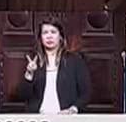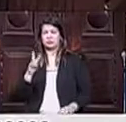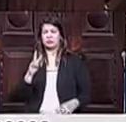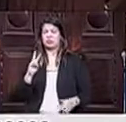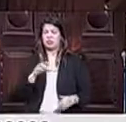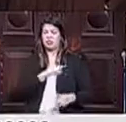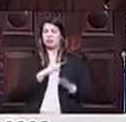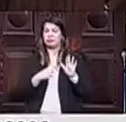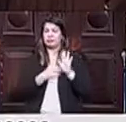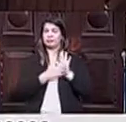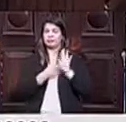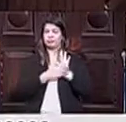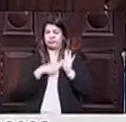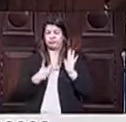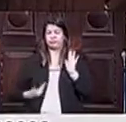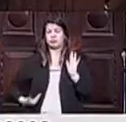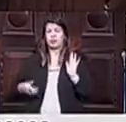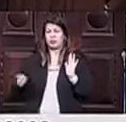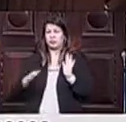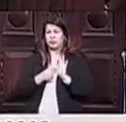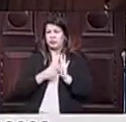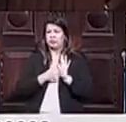o governo